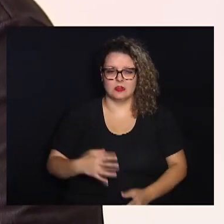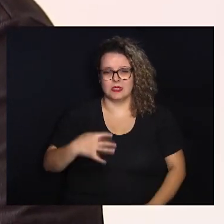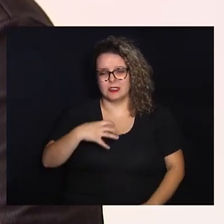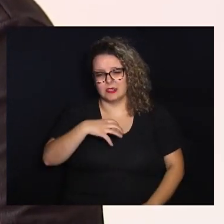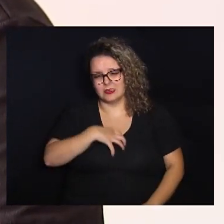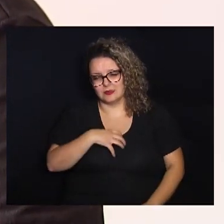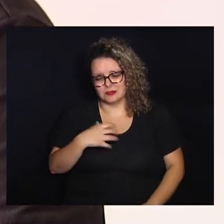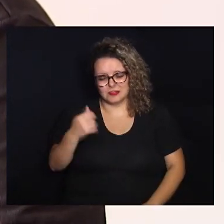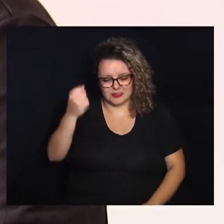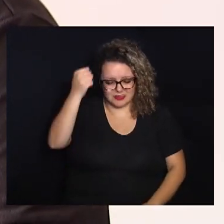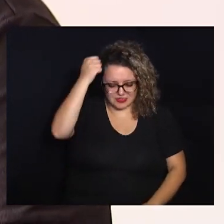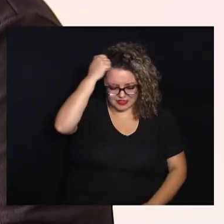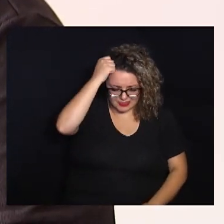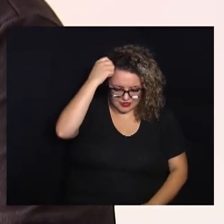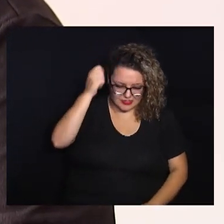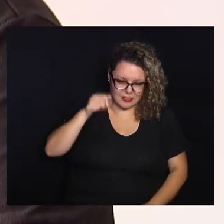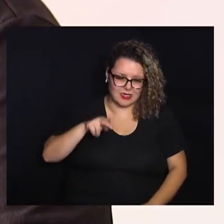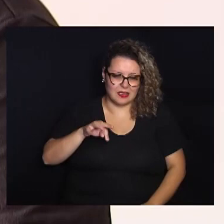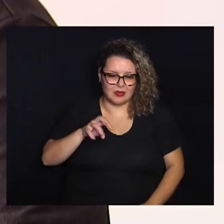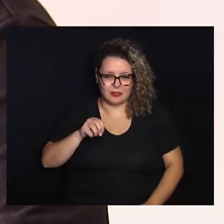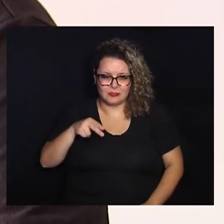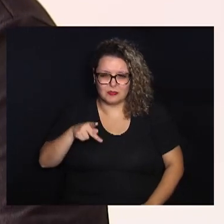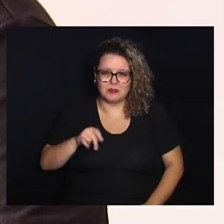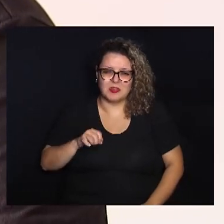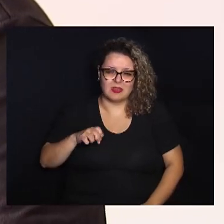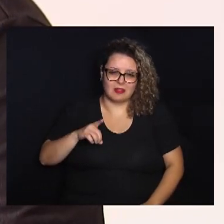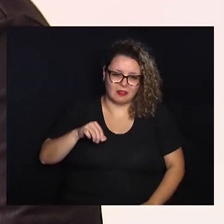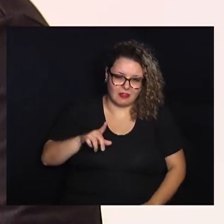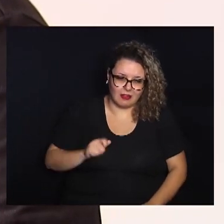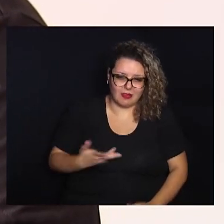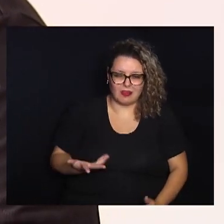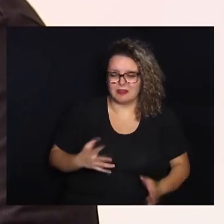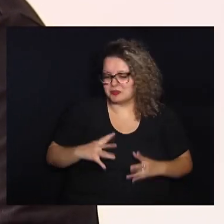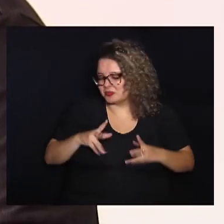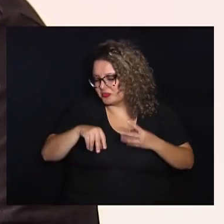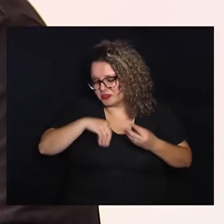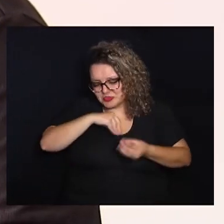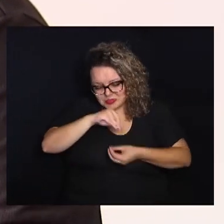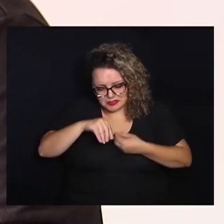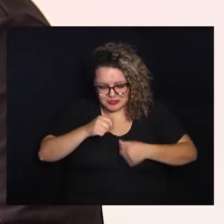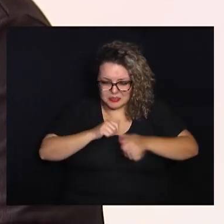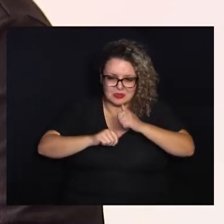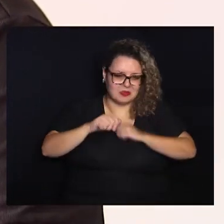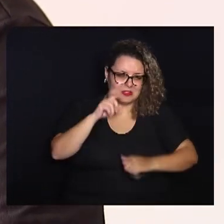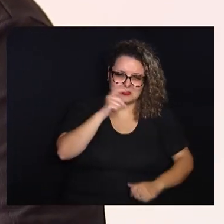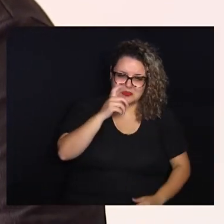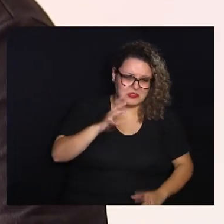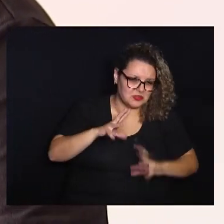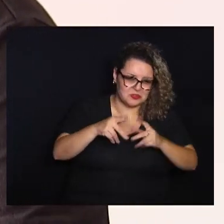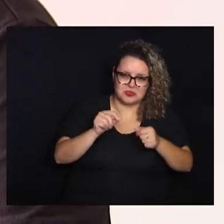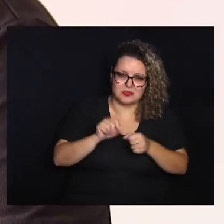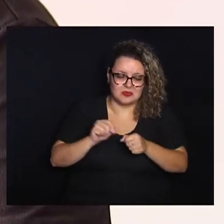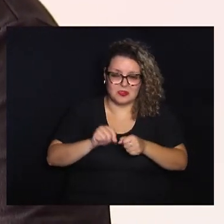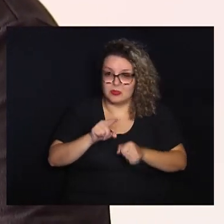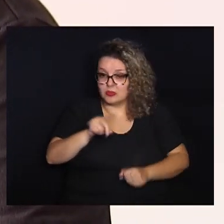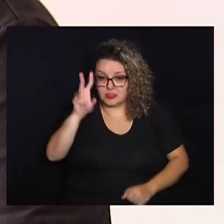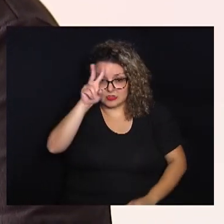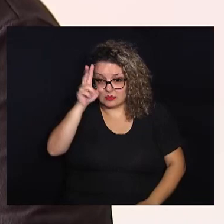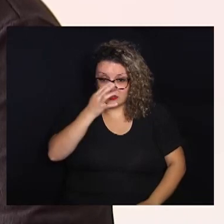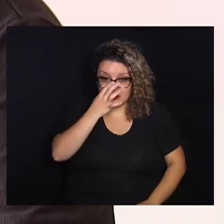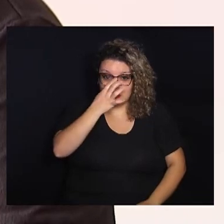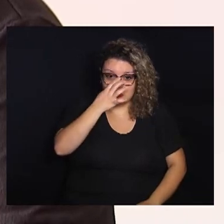né? A autopiedade, o arrependimento, né? Tudo que você manipulou, as mentiras, o que você não lembra, porque eu tinha